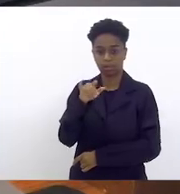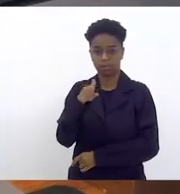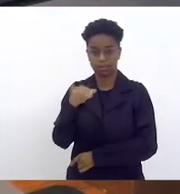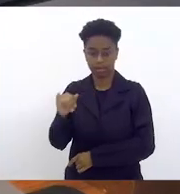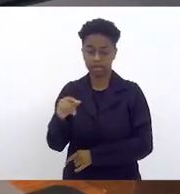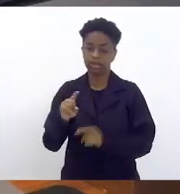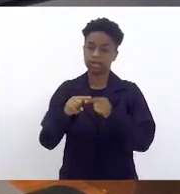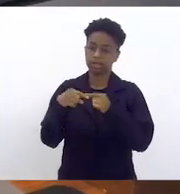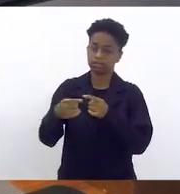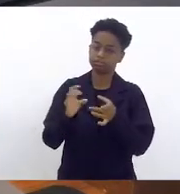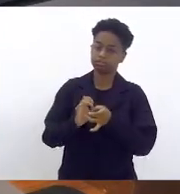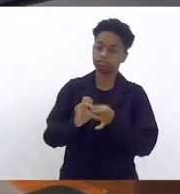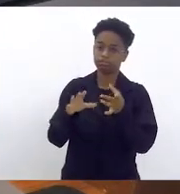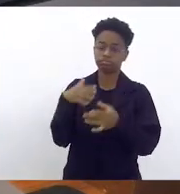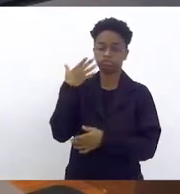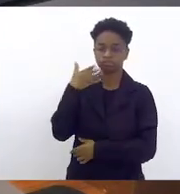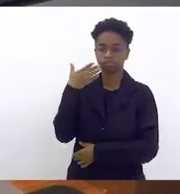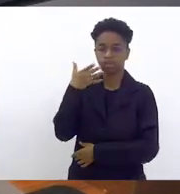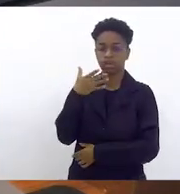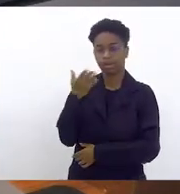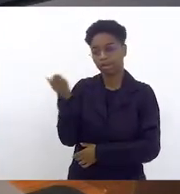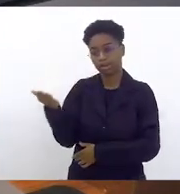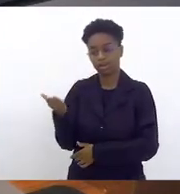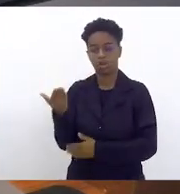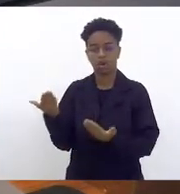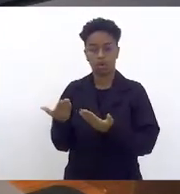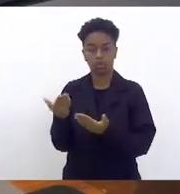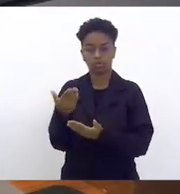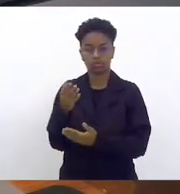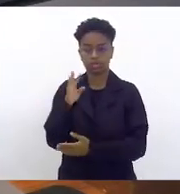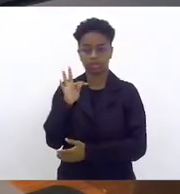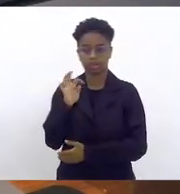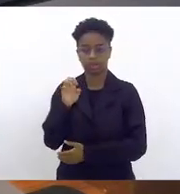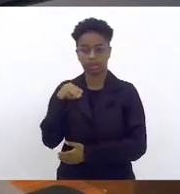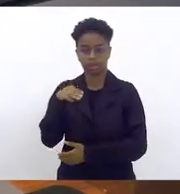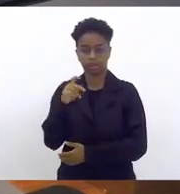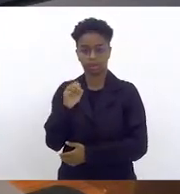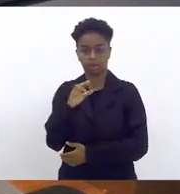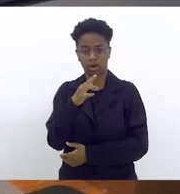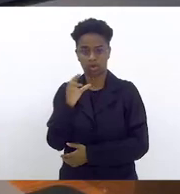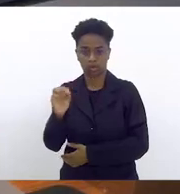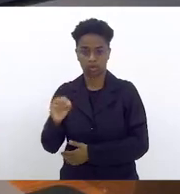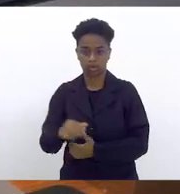né tão esperada para o nosso palestrante do dia Doutor temporal